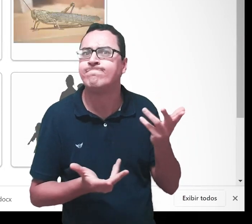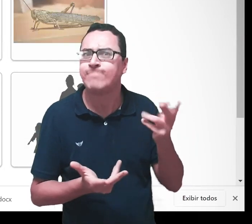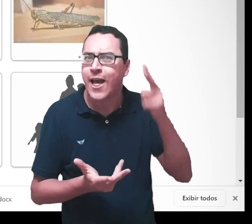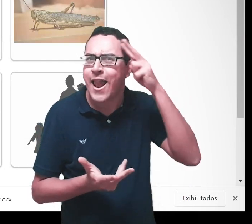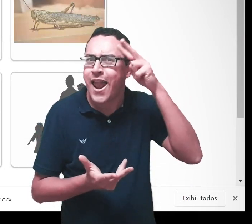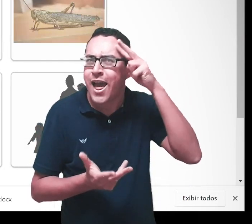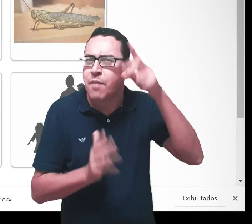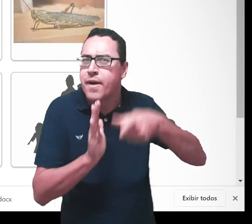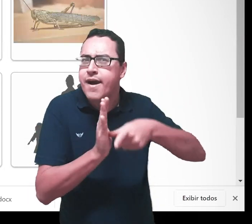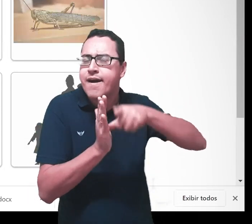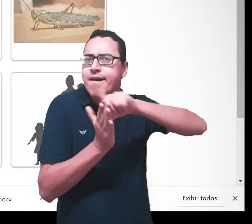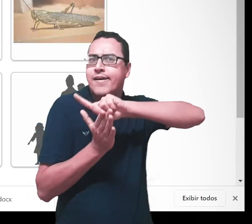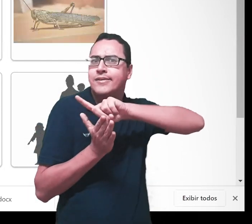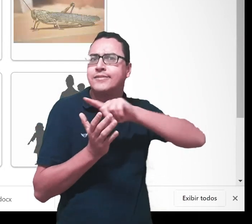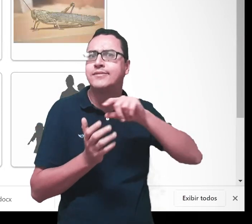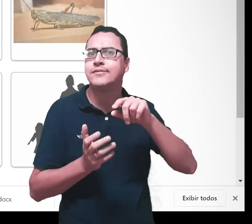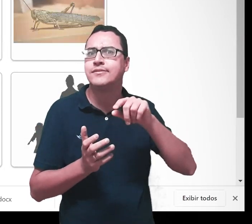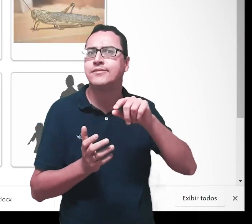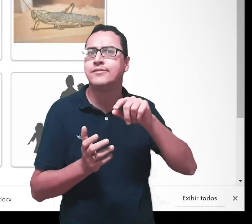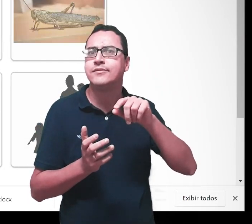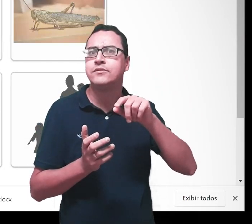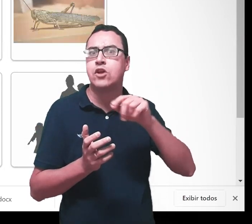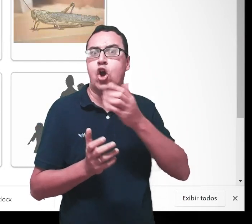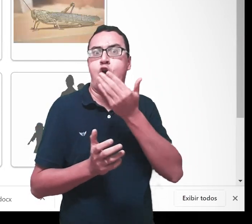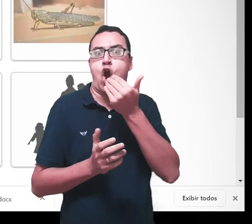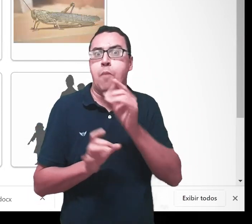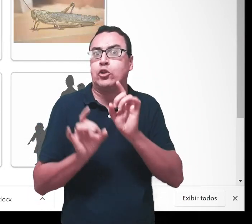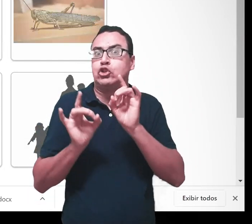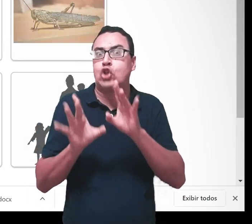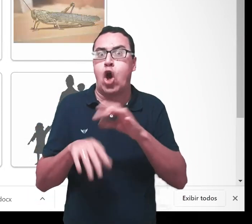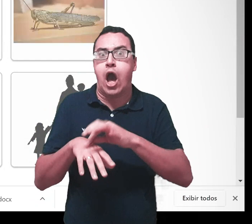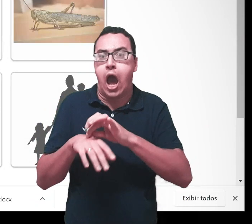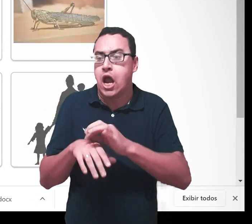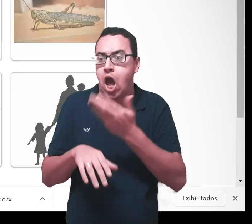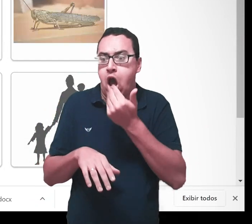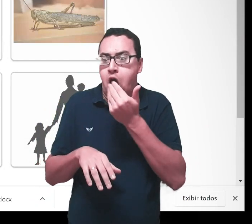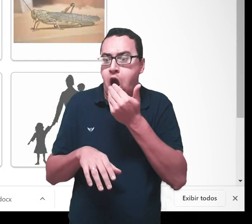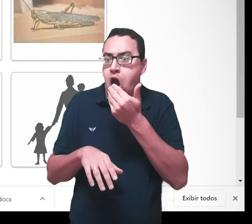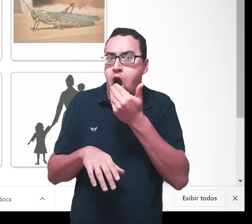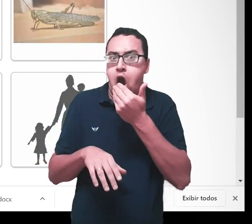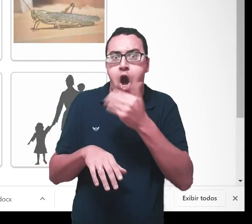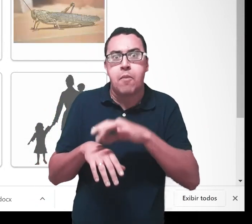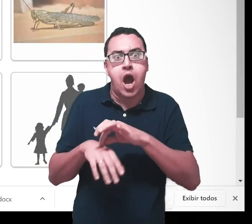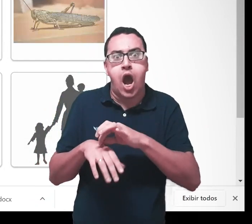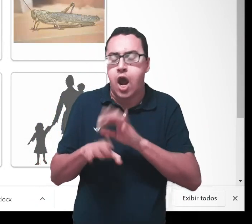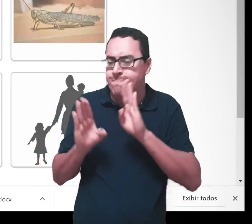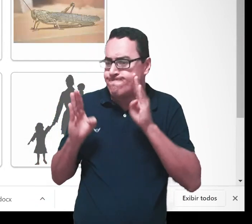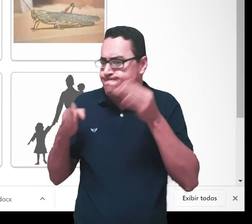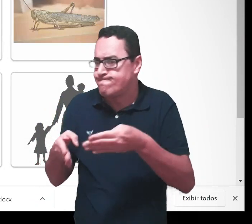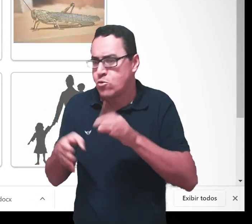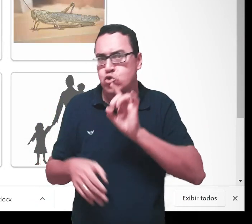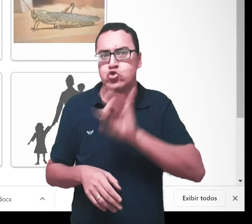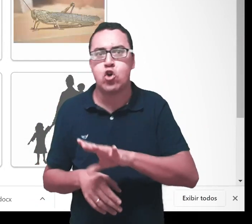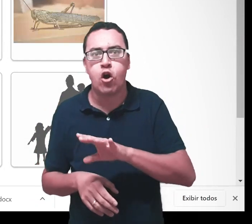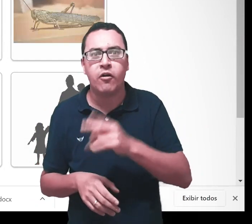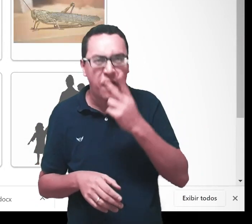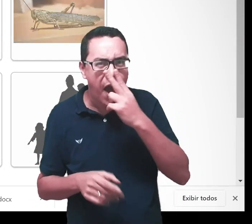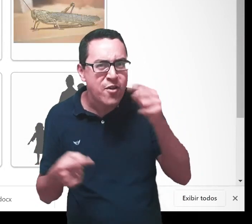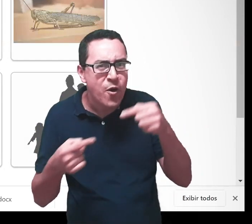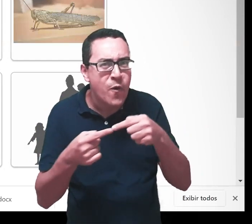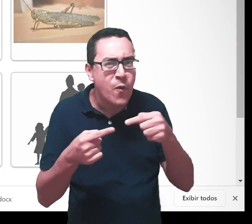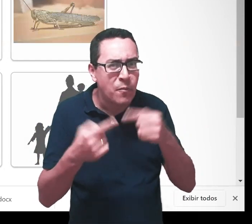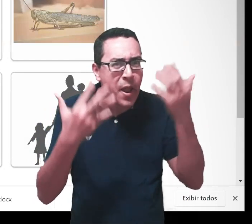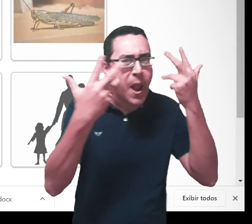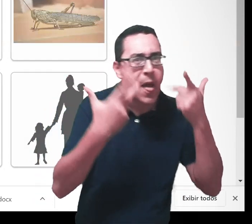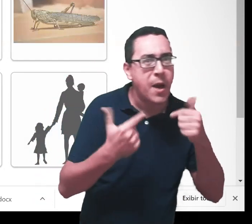no cantinho a primeira que se alimenta só de carnes. Será que é o leão? Bota o seu dedinho lá